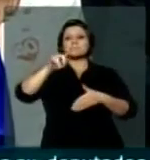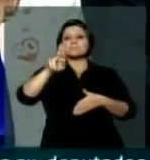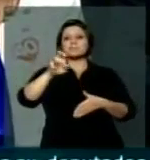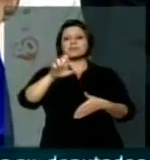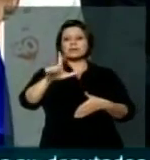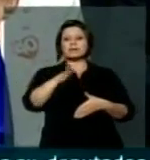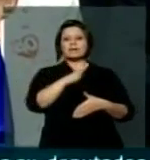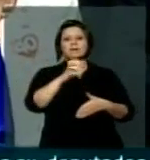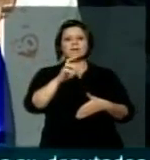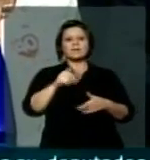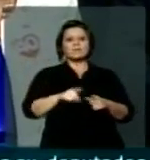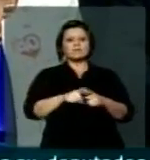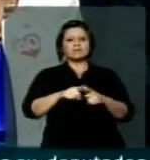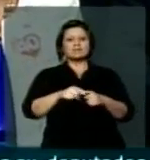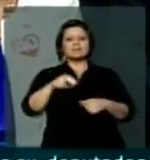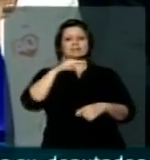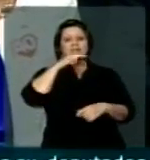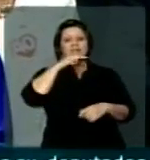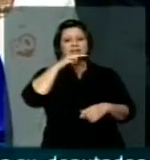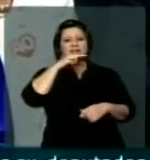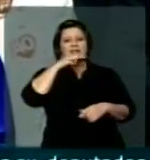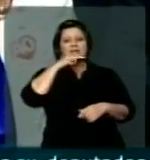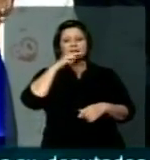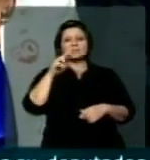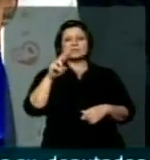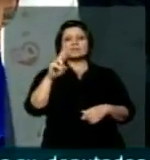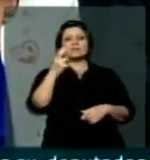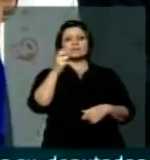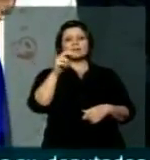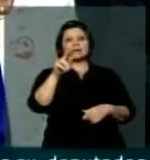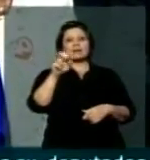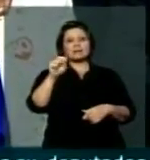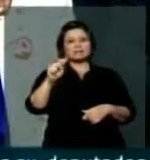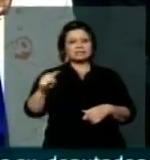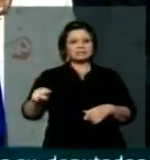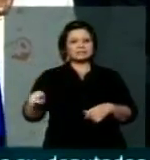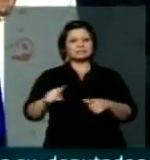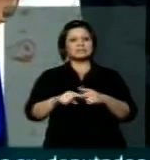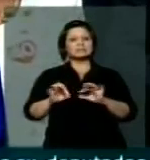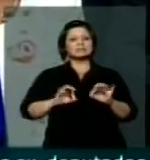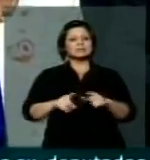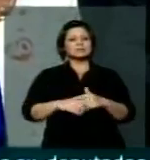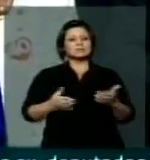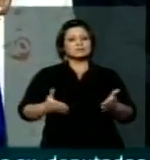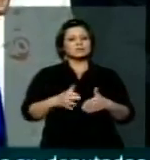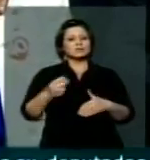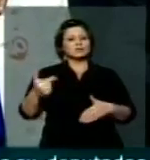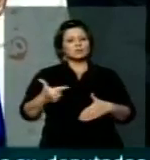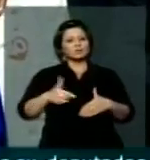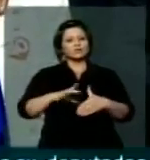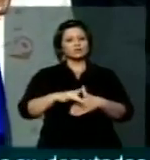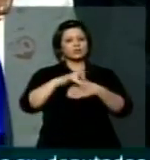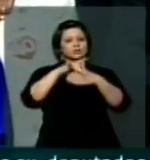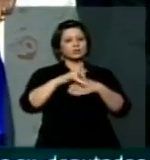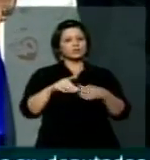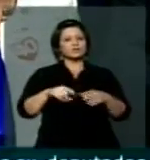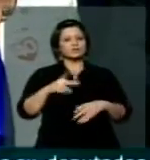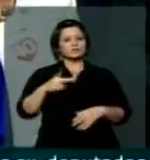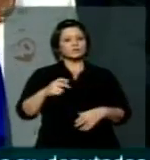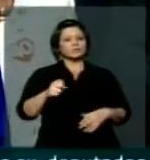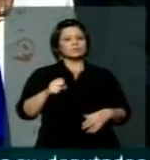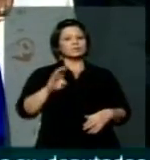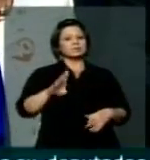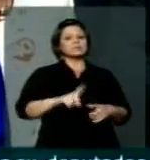Arraes, que projetou o neto de Arraes como a segunda grande liderança que inspirou o nosso